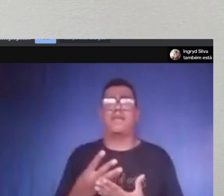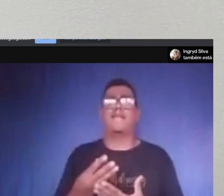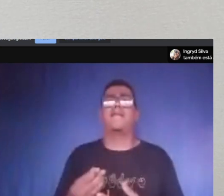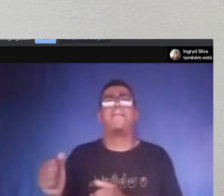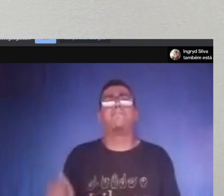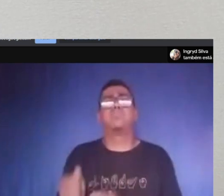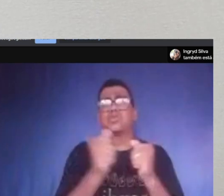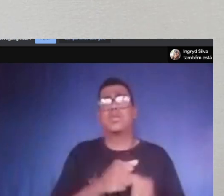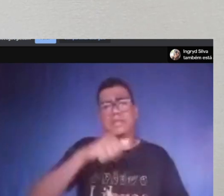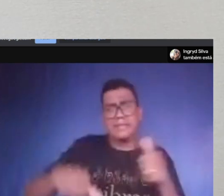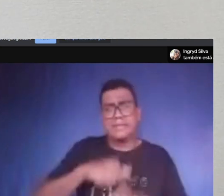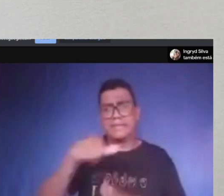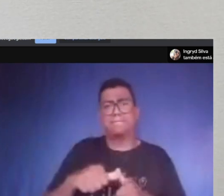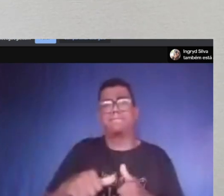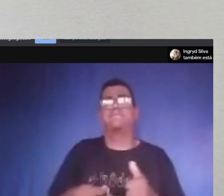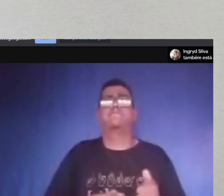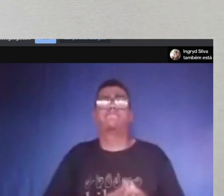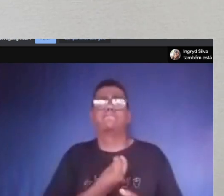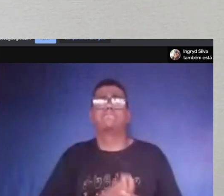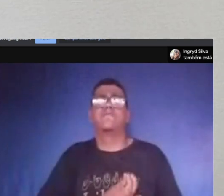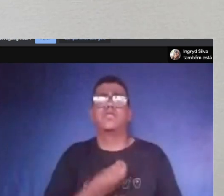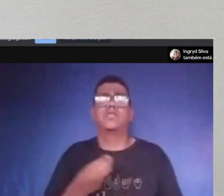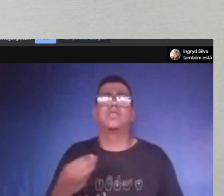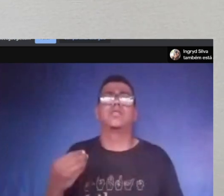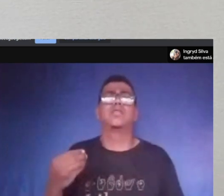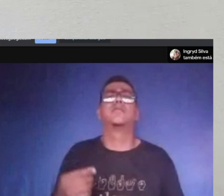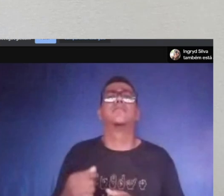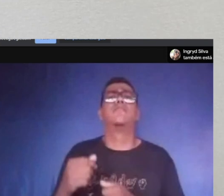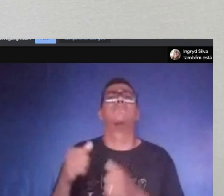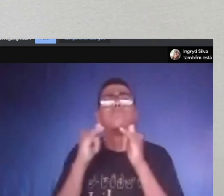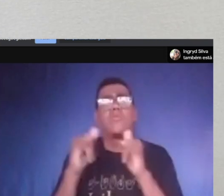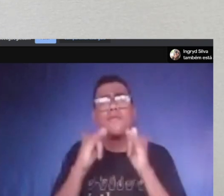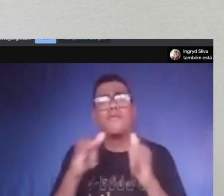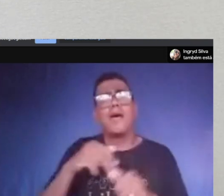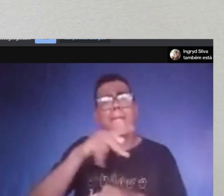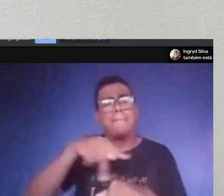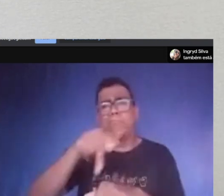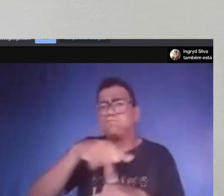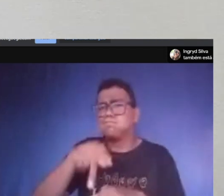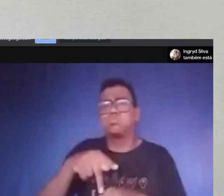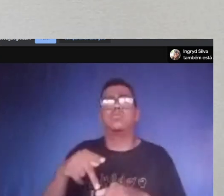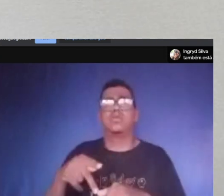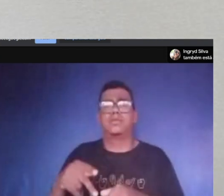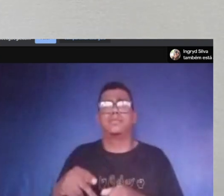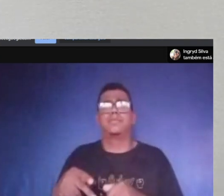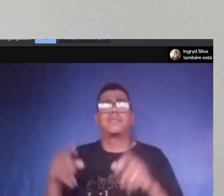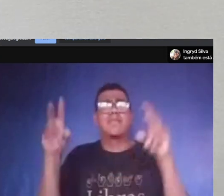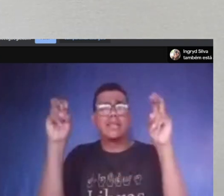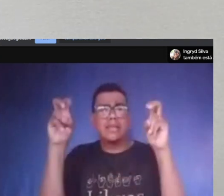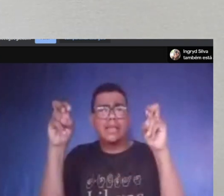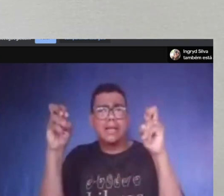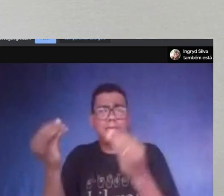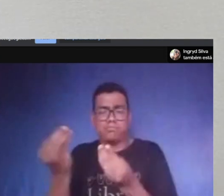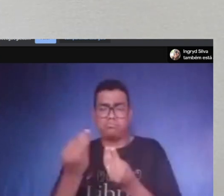frutos irão aparecer, mas que nós temos que fazer a nossa parte, queridos. Então, viva o poder de